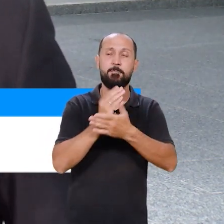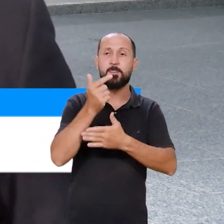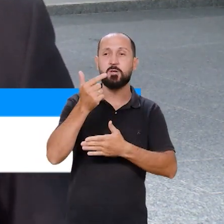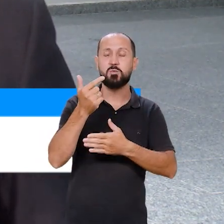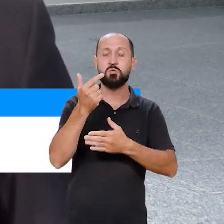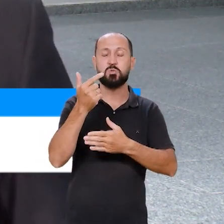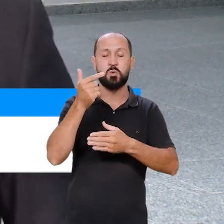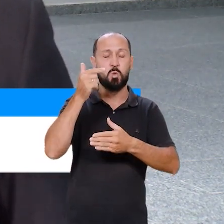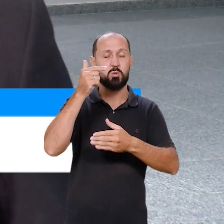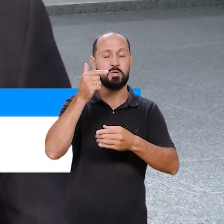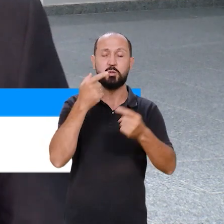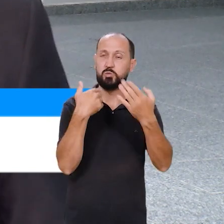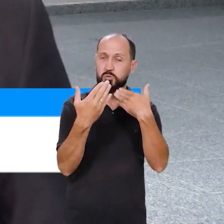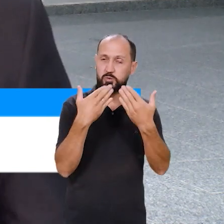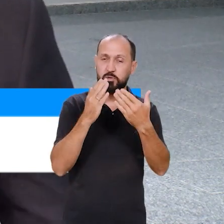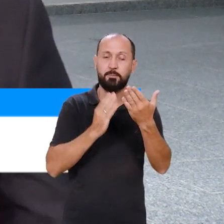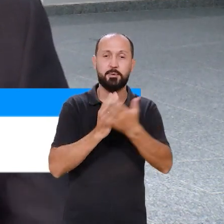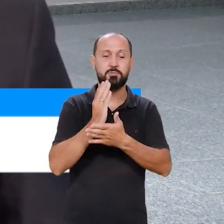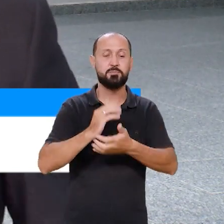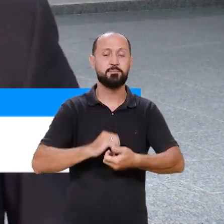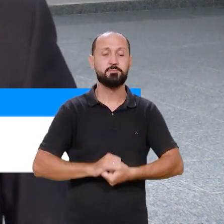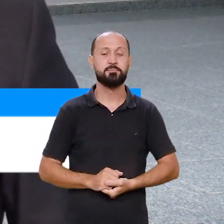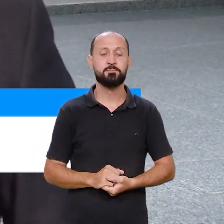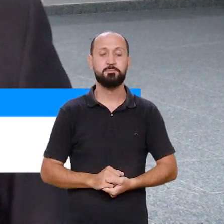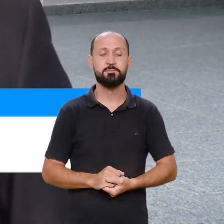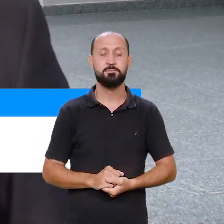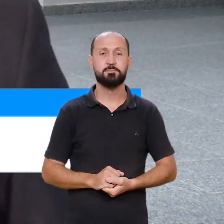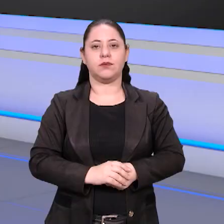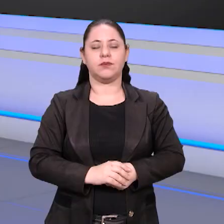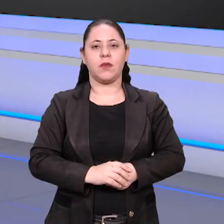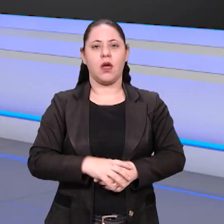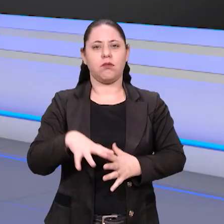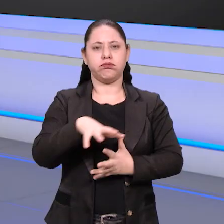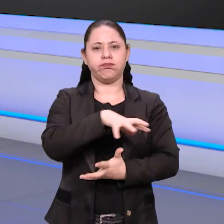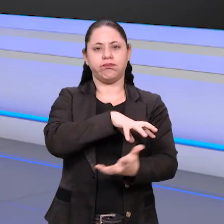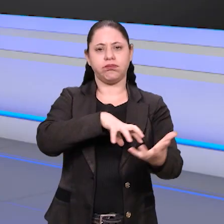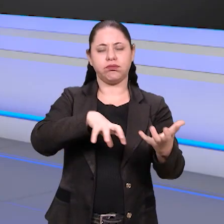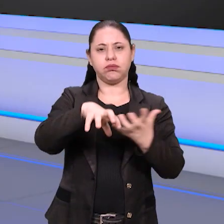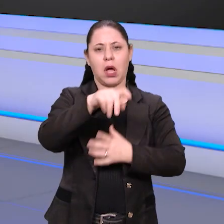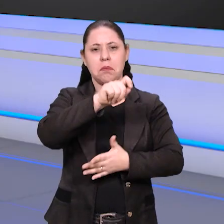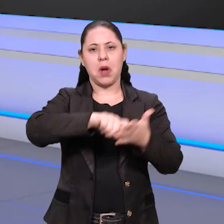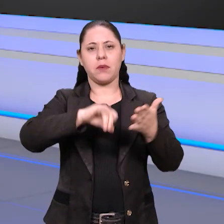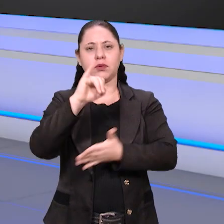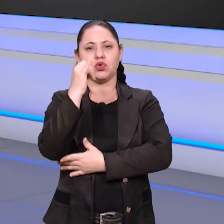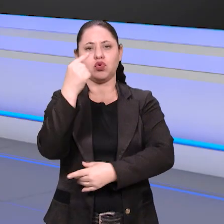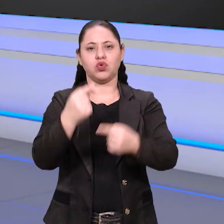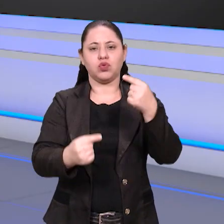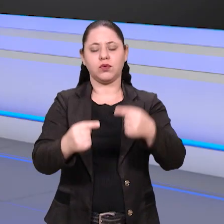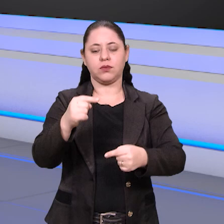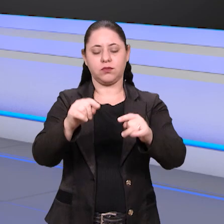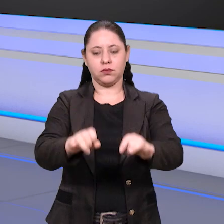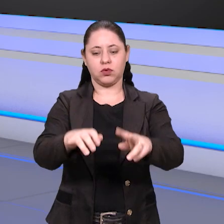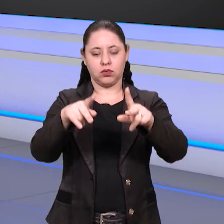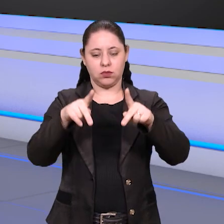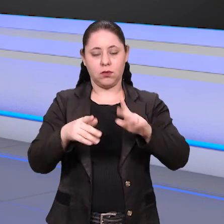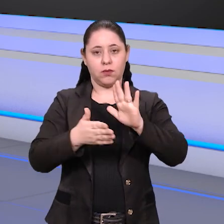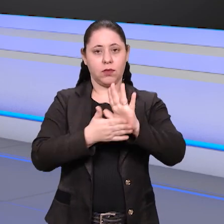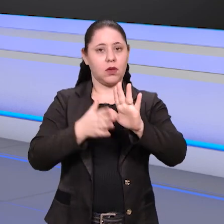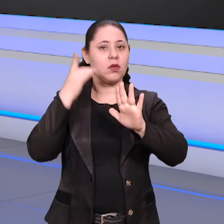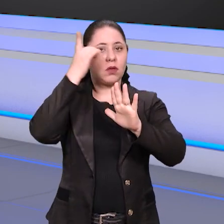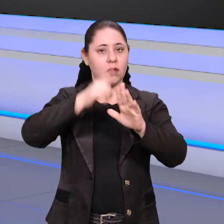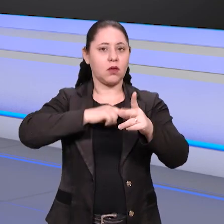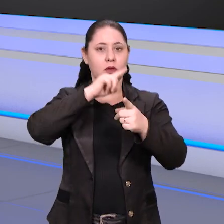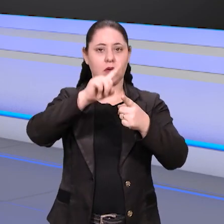aprovados em segunda discussão e agora seguem para a sanção do governo. A reforma tributária foi debatida em audiência